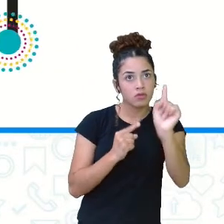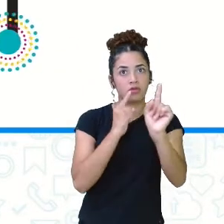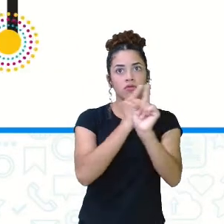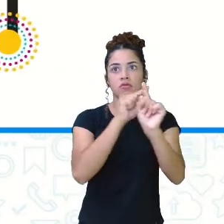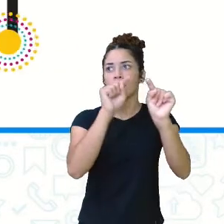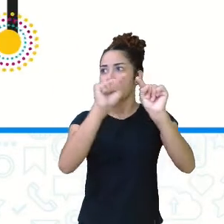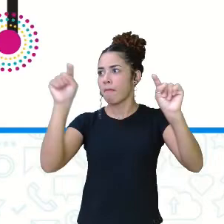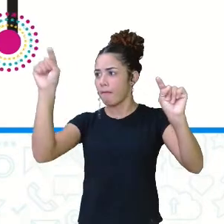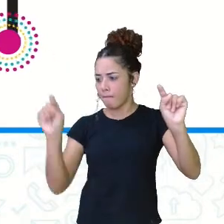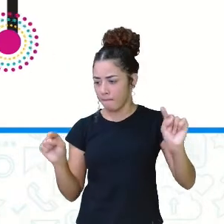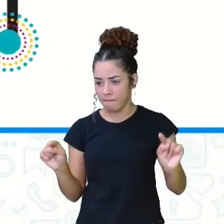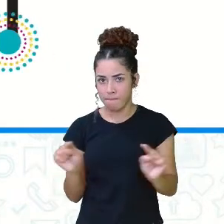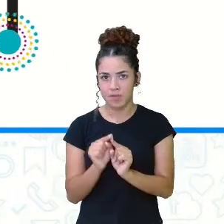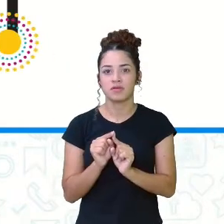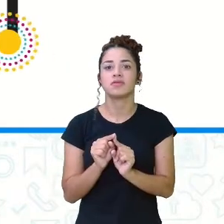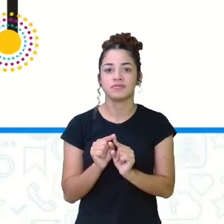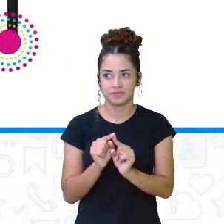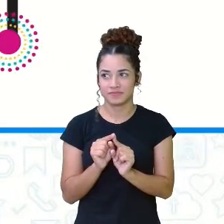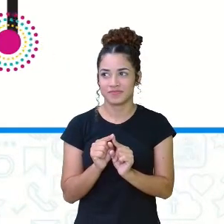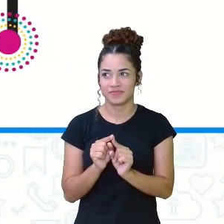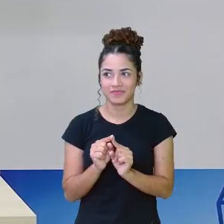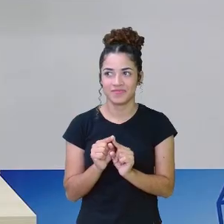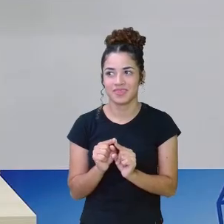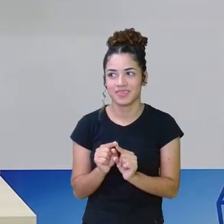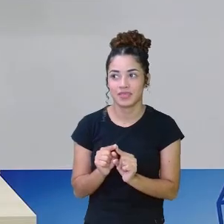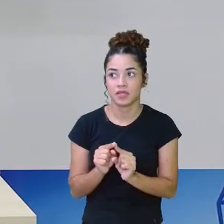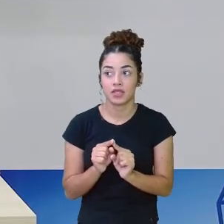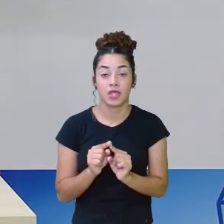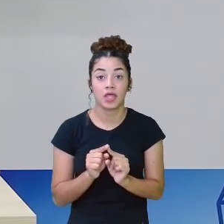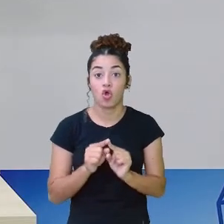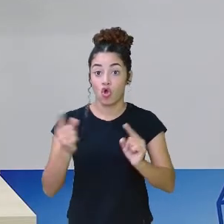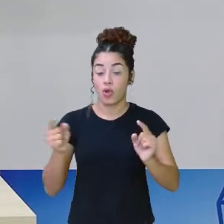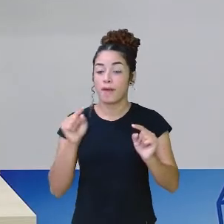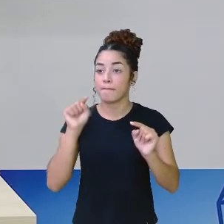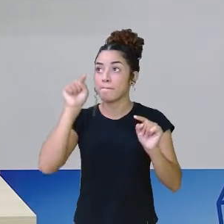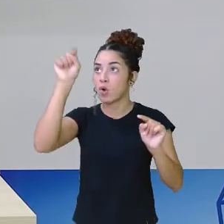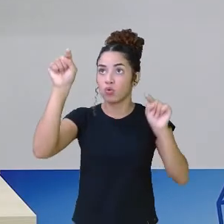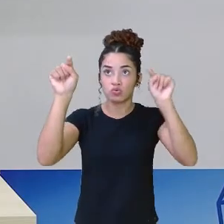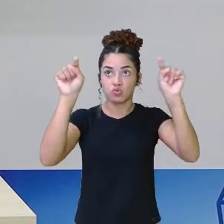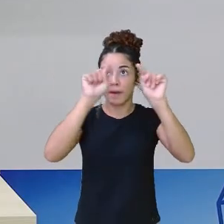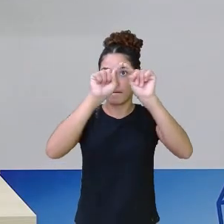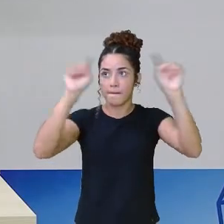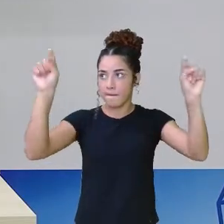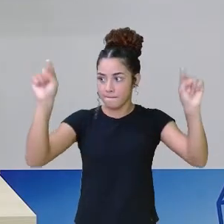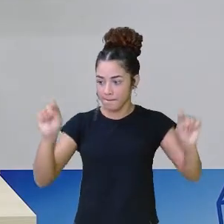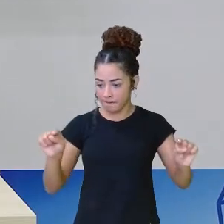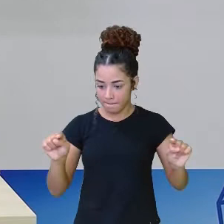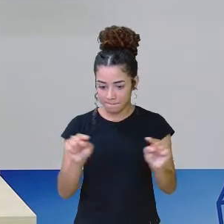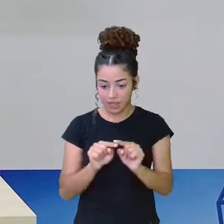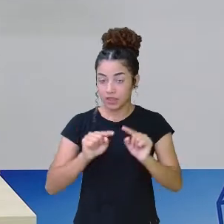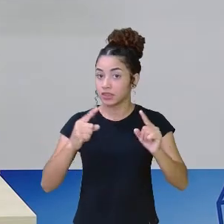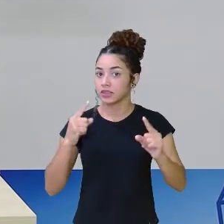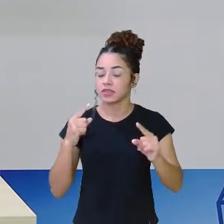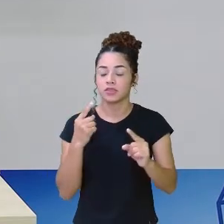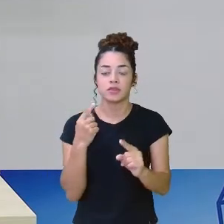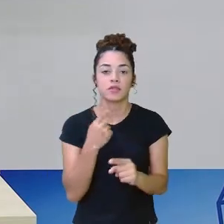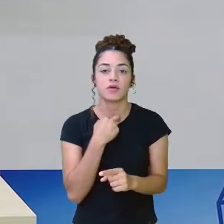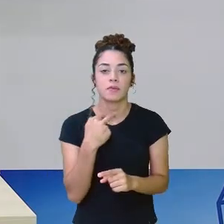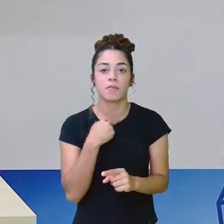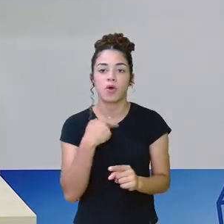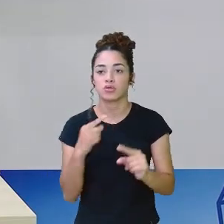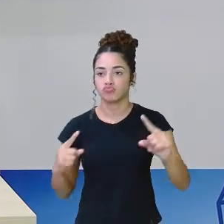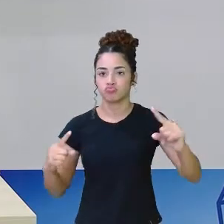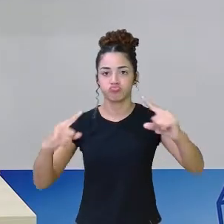de encontro. Eu não estou dizendo que esses segmentos vão se cruzar. Eles vão se encontrar.